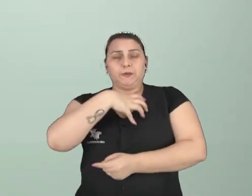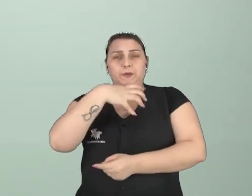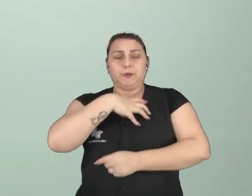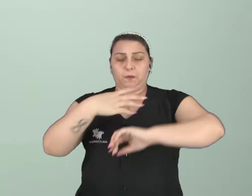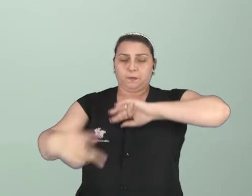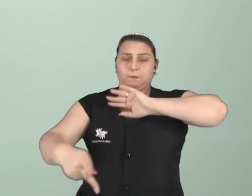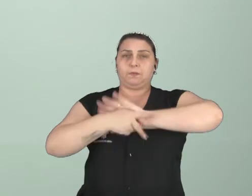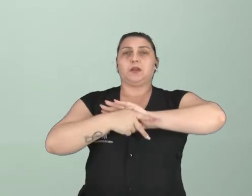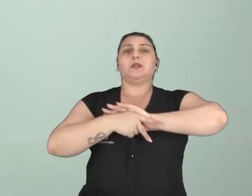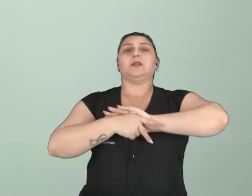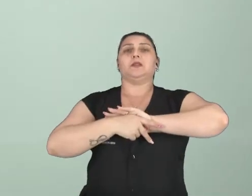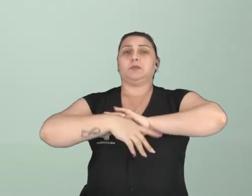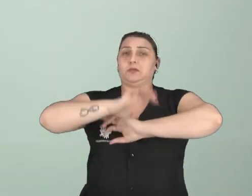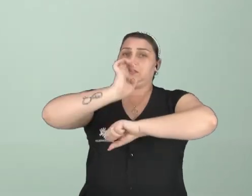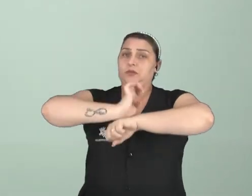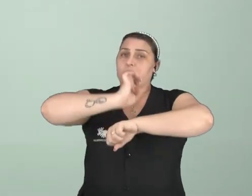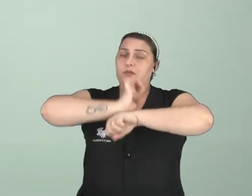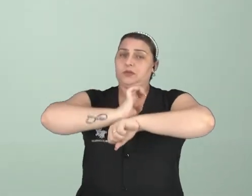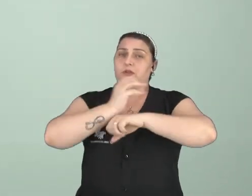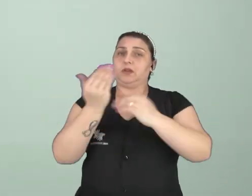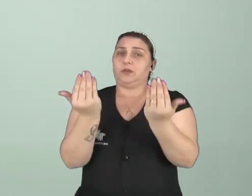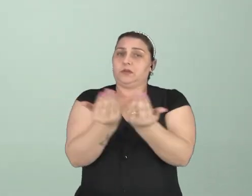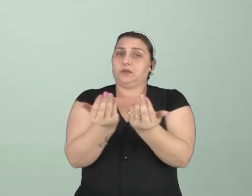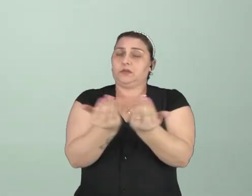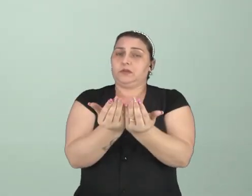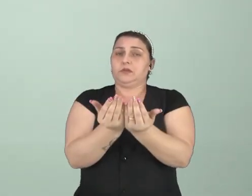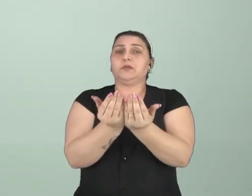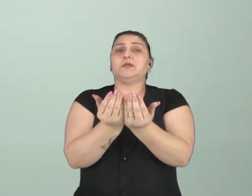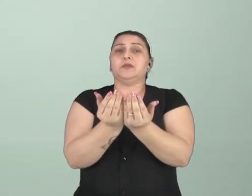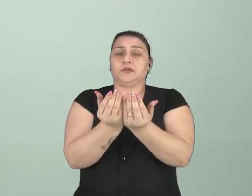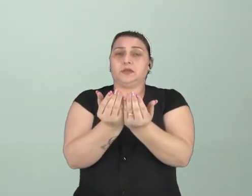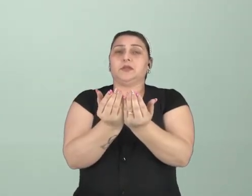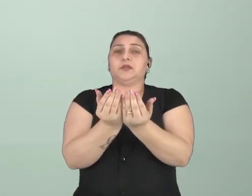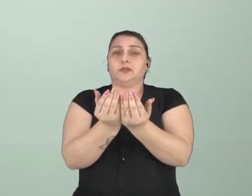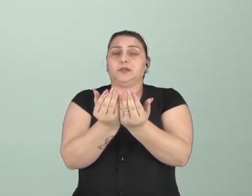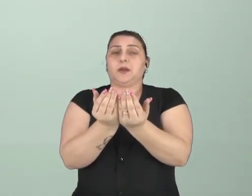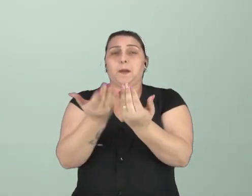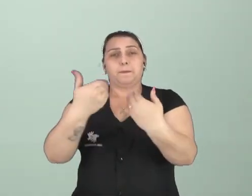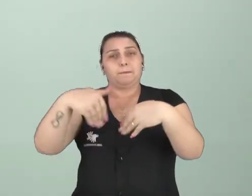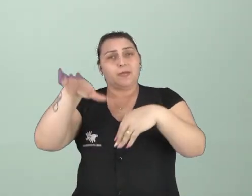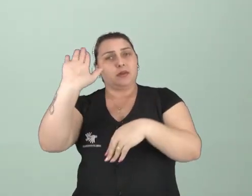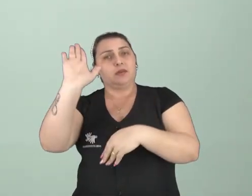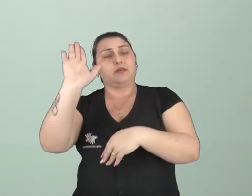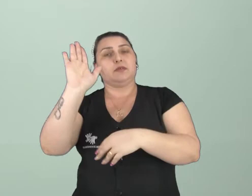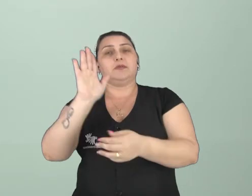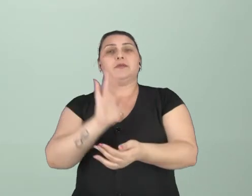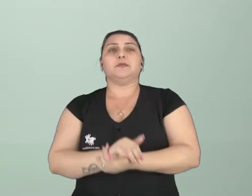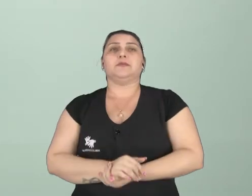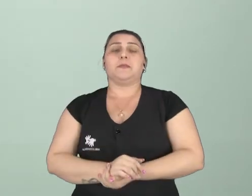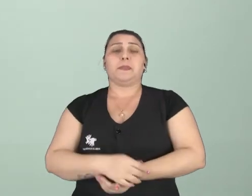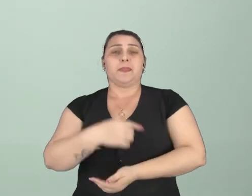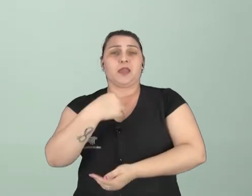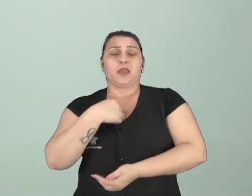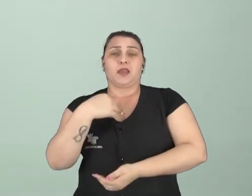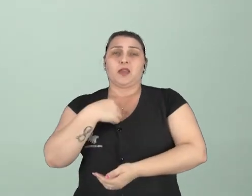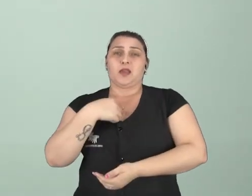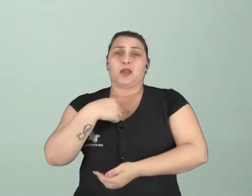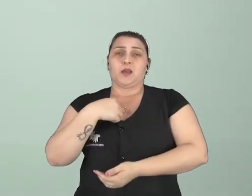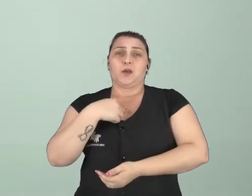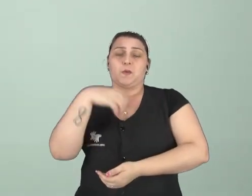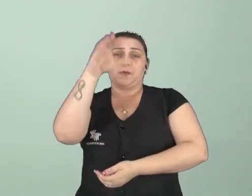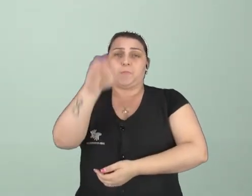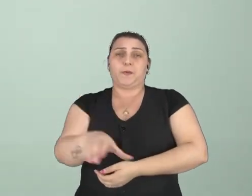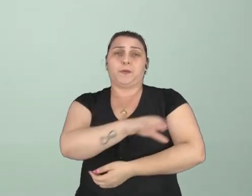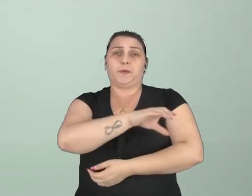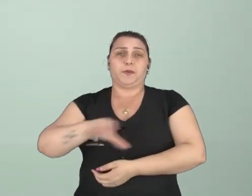de pertencimento, certo? O cristianismo, ele dá essa nacionalidade maior. Então, eu faço parte do